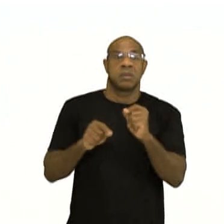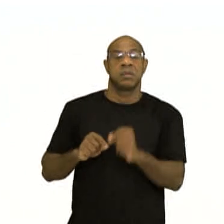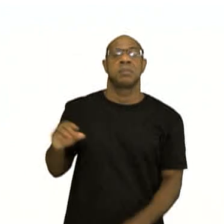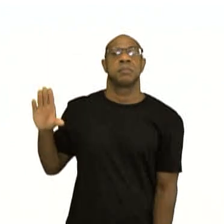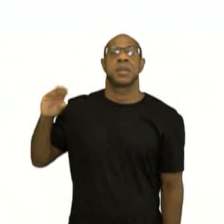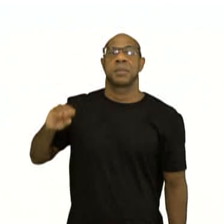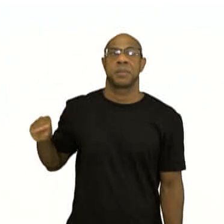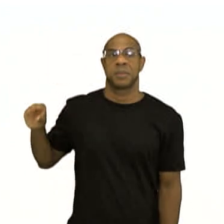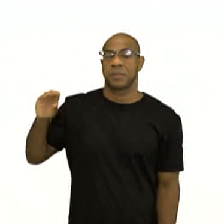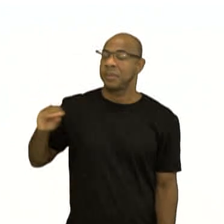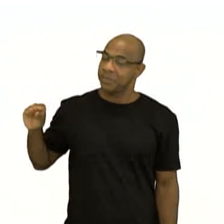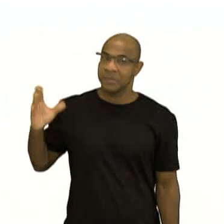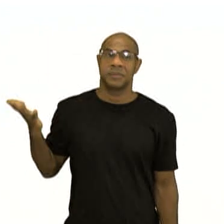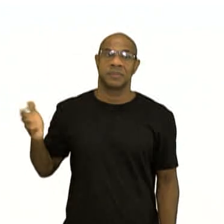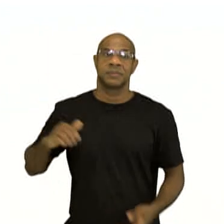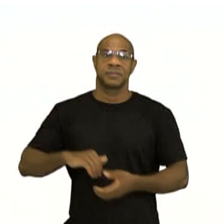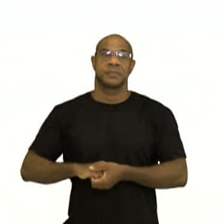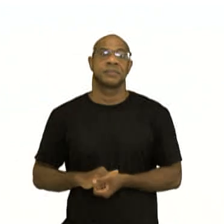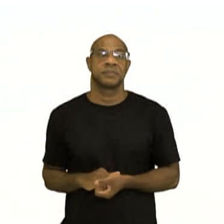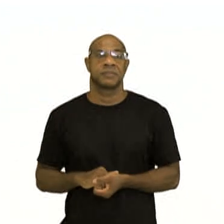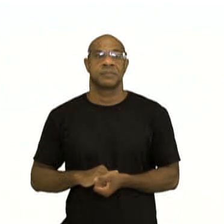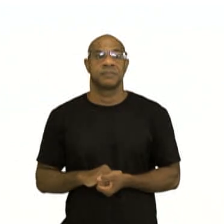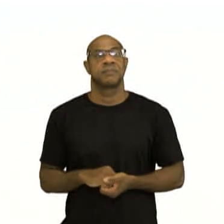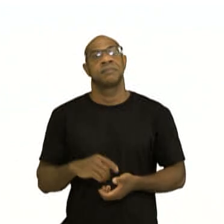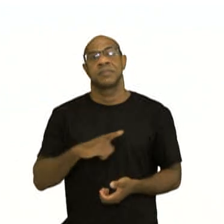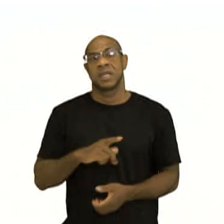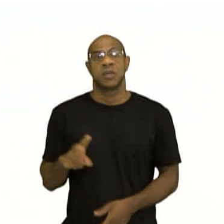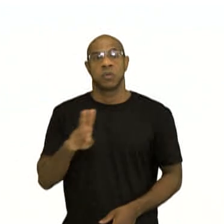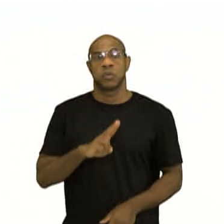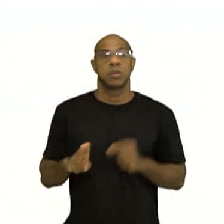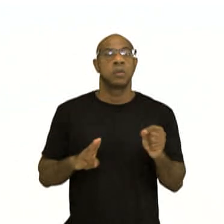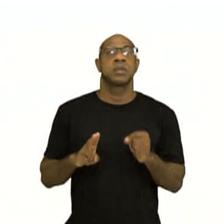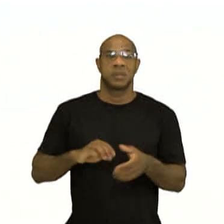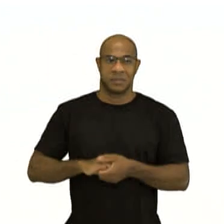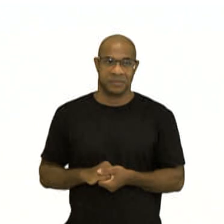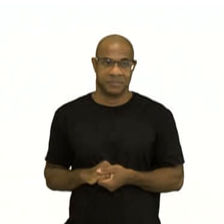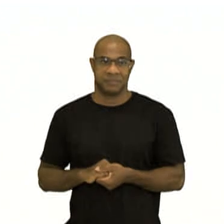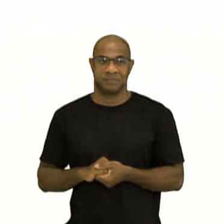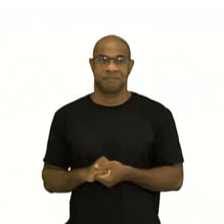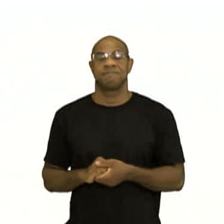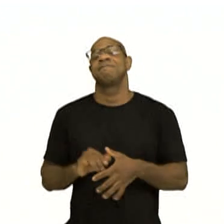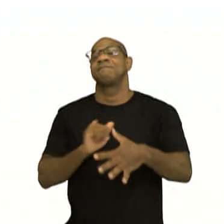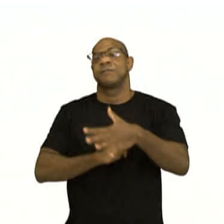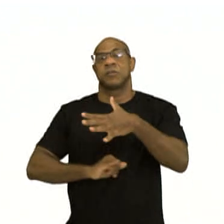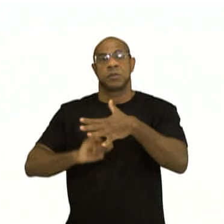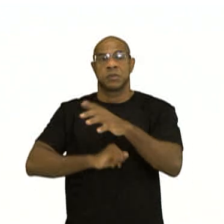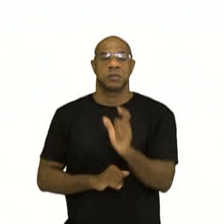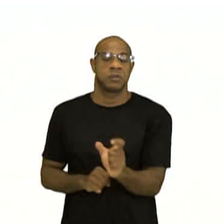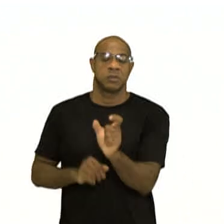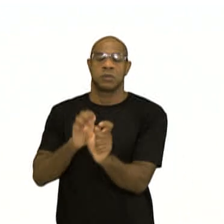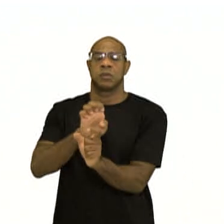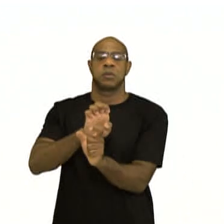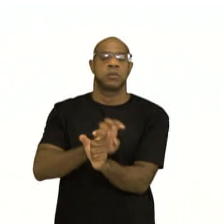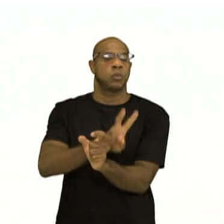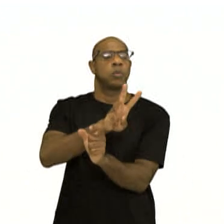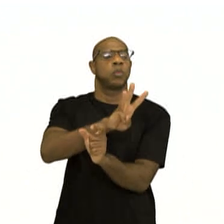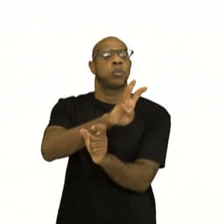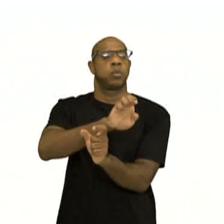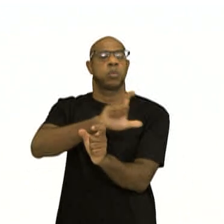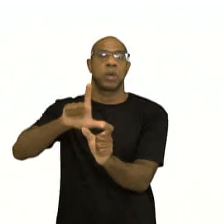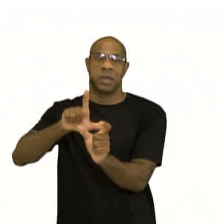Twitter a lot. Essa parte da entrevista tem características do speaking ou do writing?